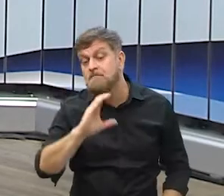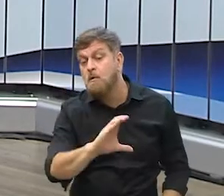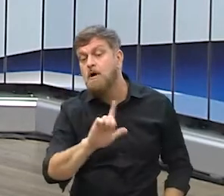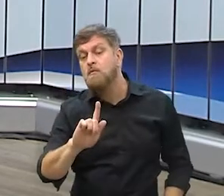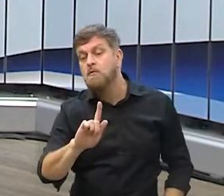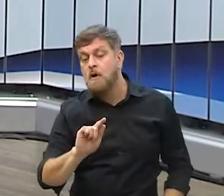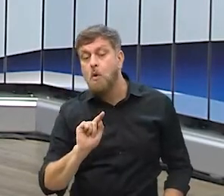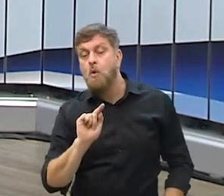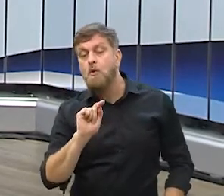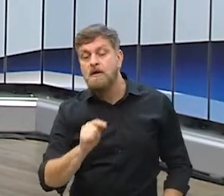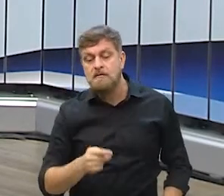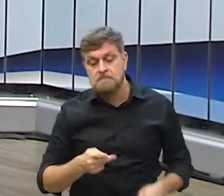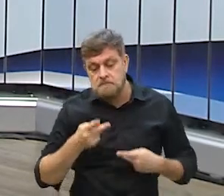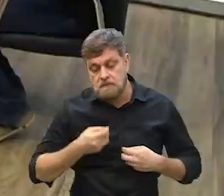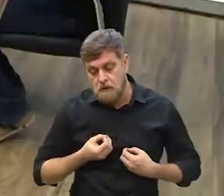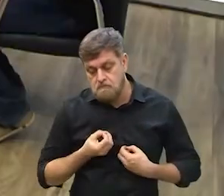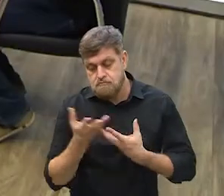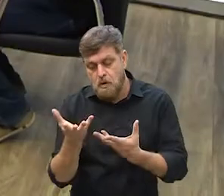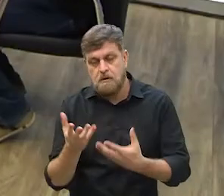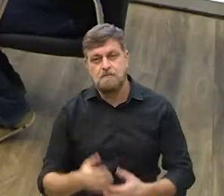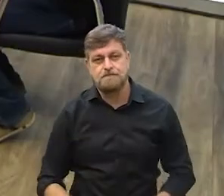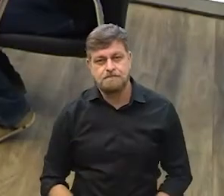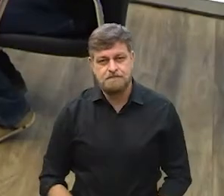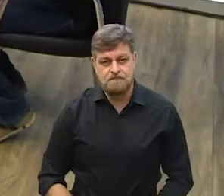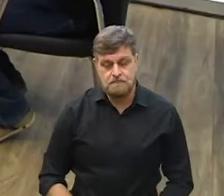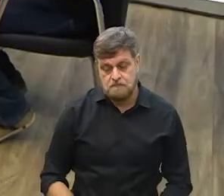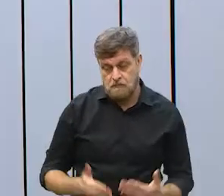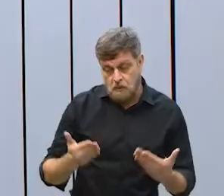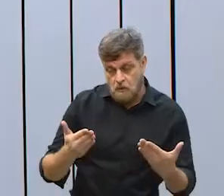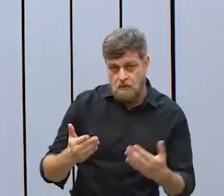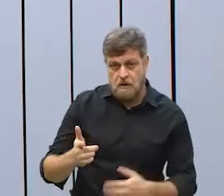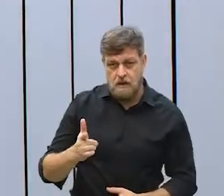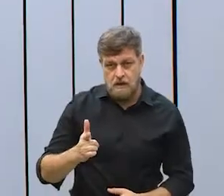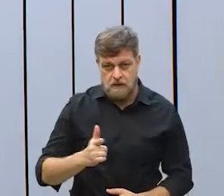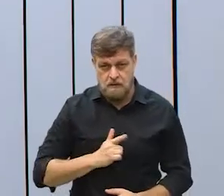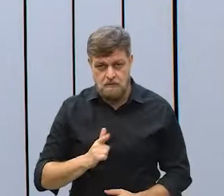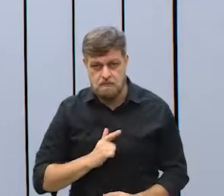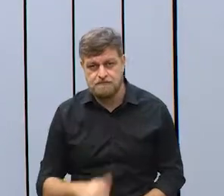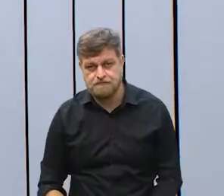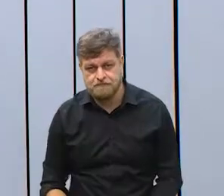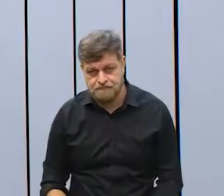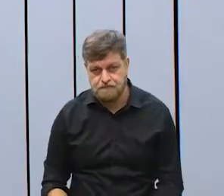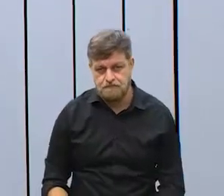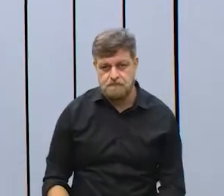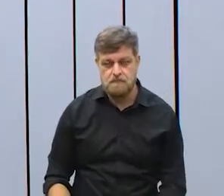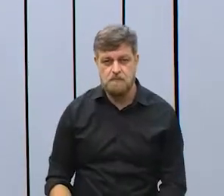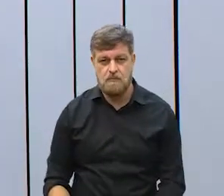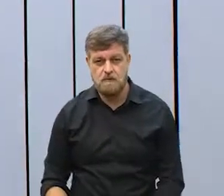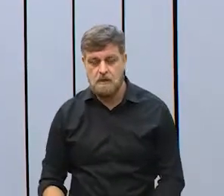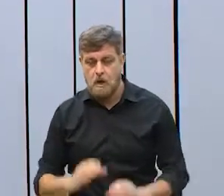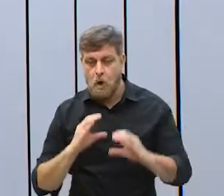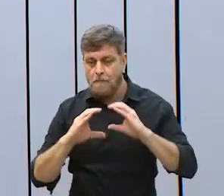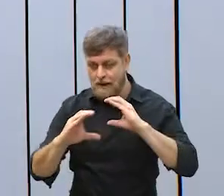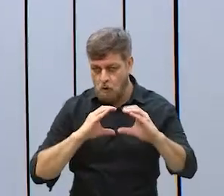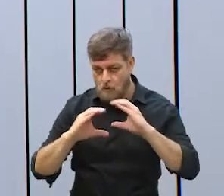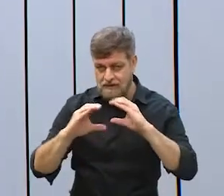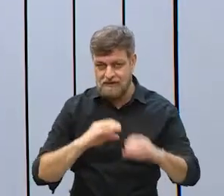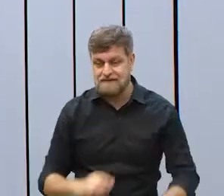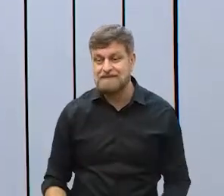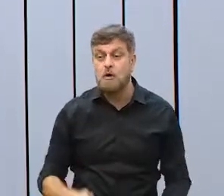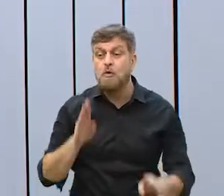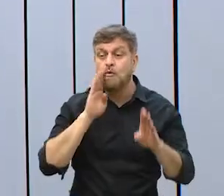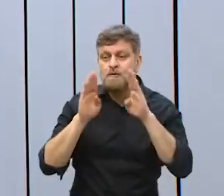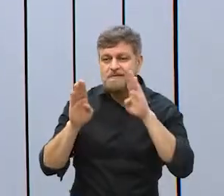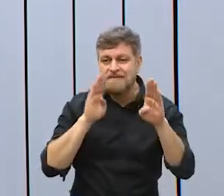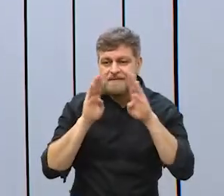que você pode nos contar? Olha, eu tenho um canal, né, de notícia, um canal comunitário, uma página no